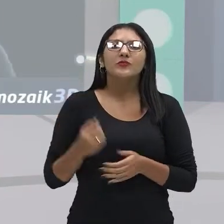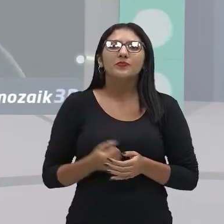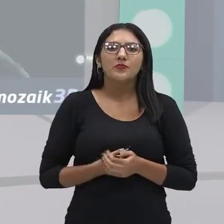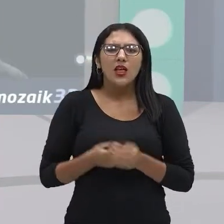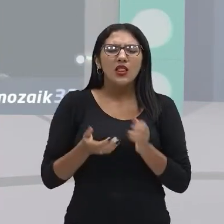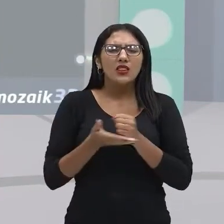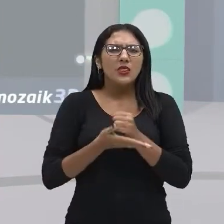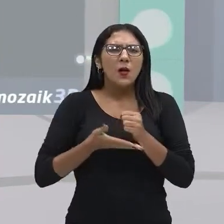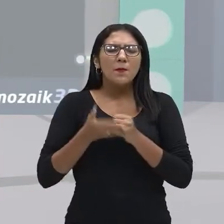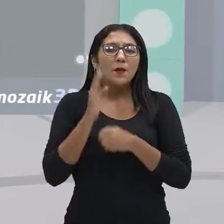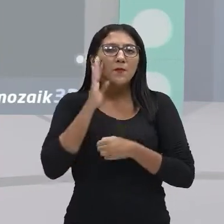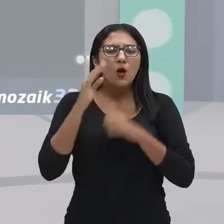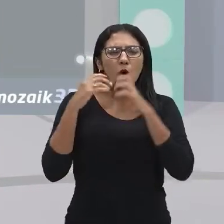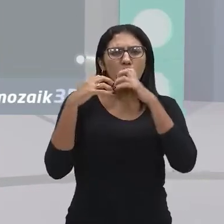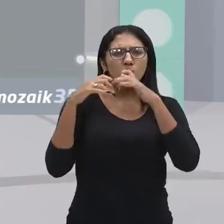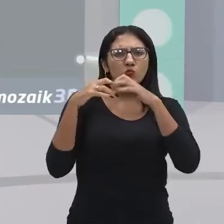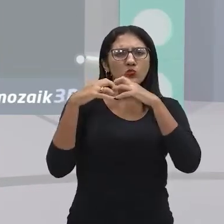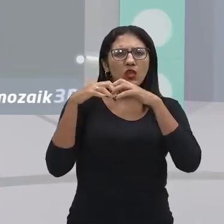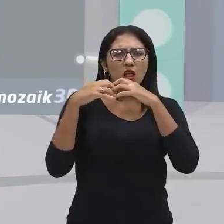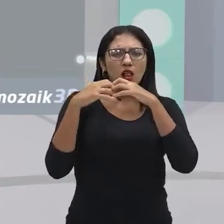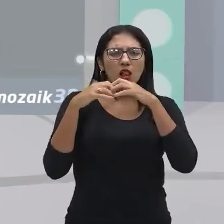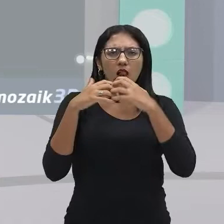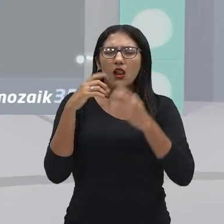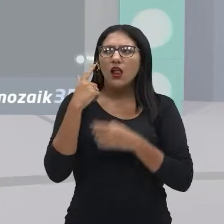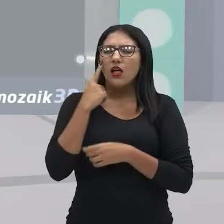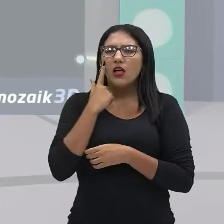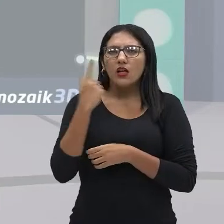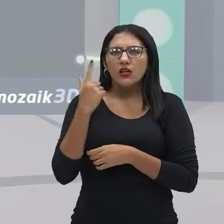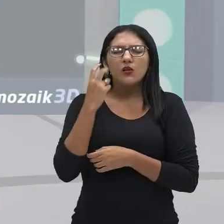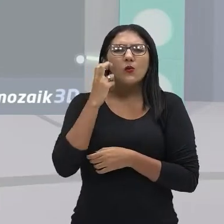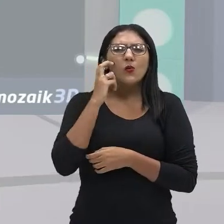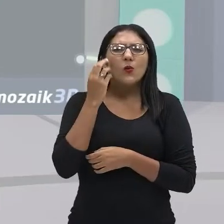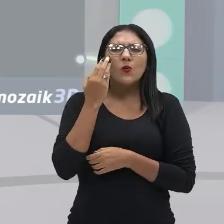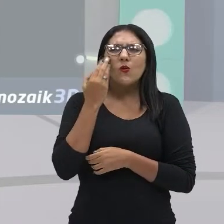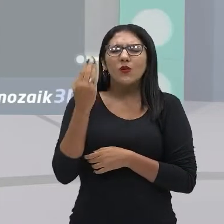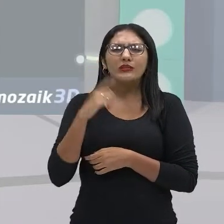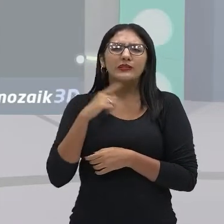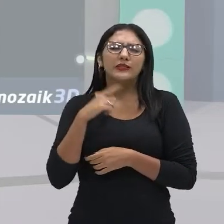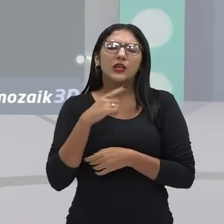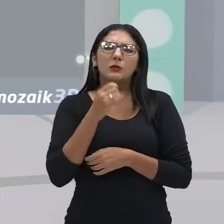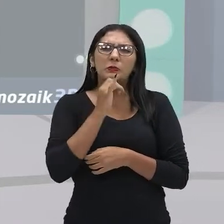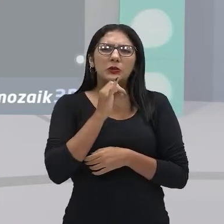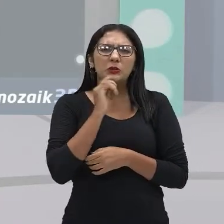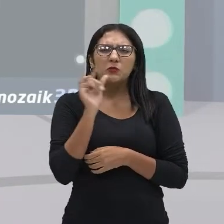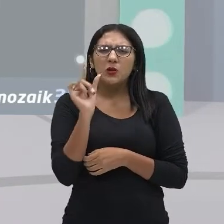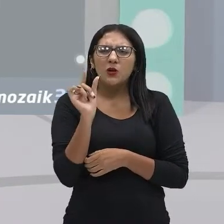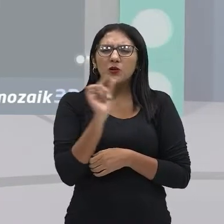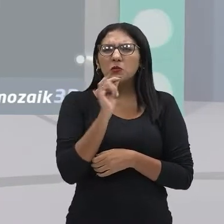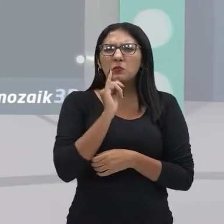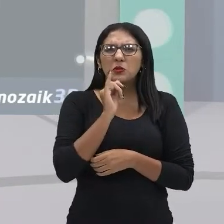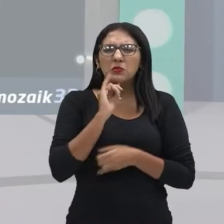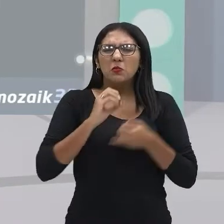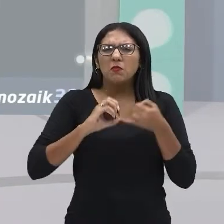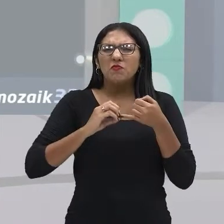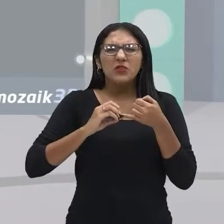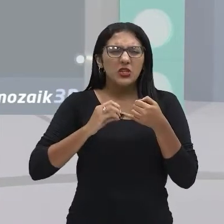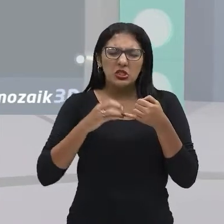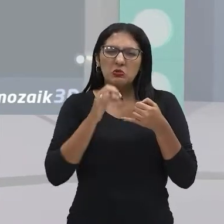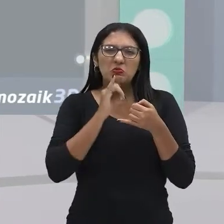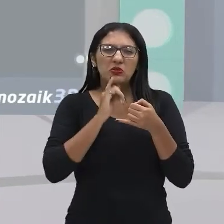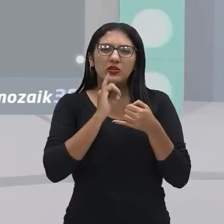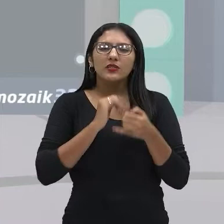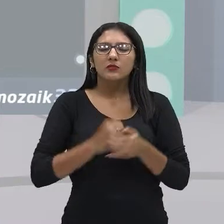do cérebro, esse pontinho que é do tamanho de um grão de ervilha, é chamado